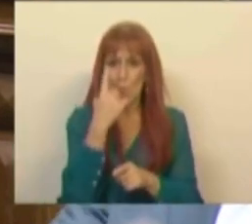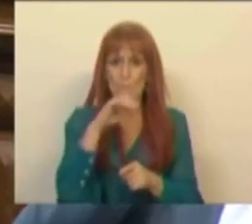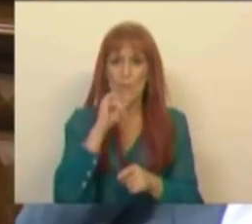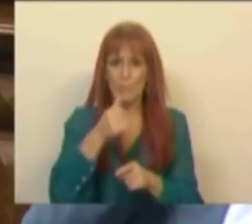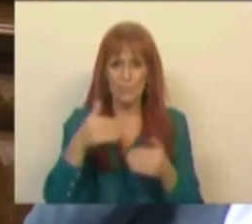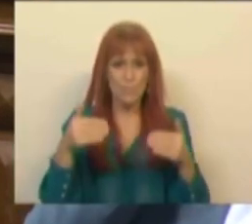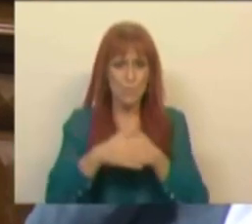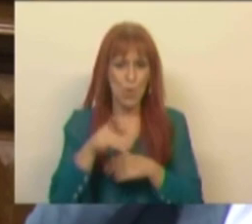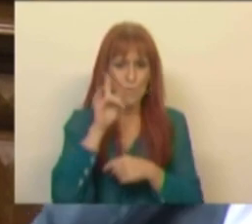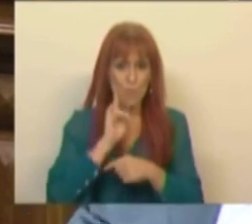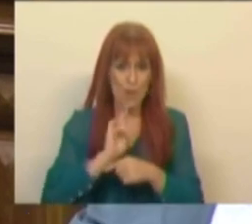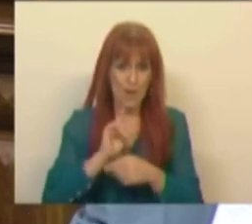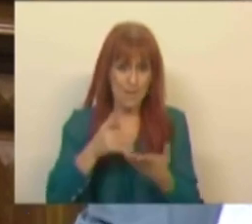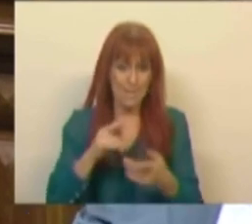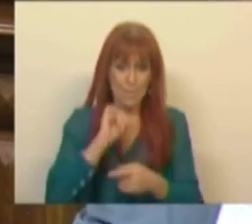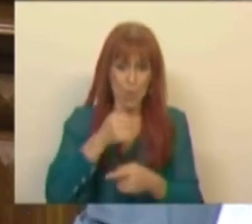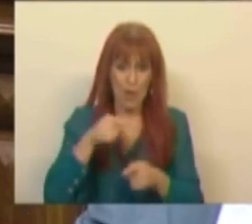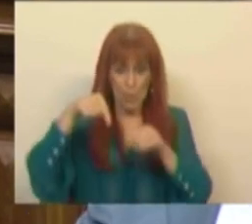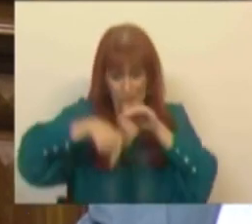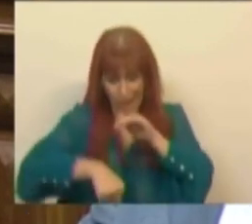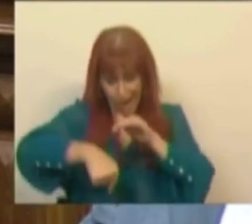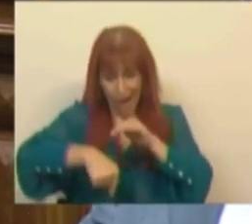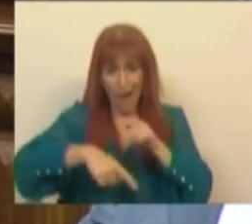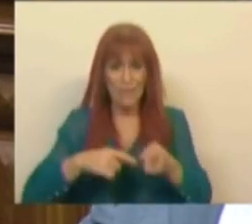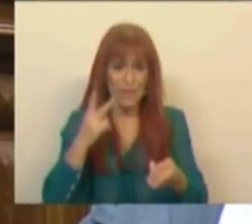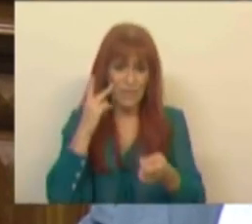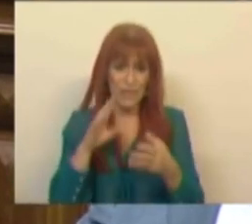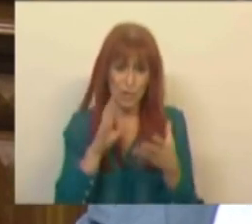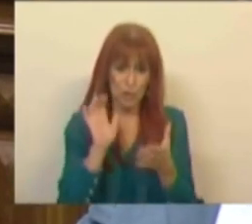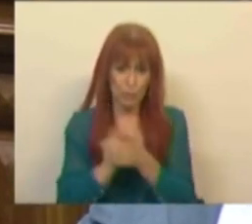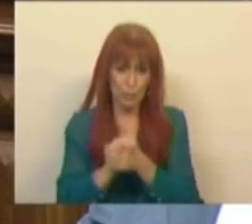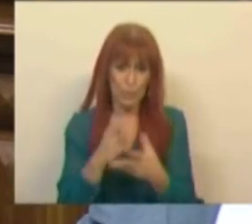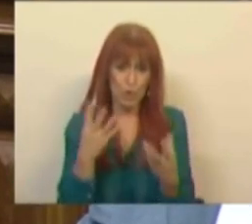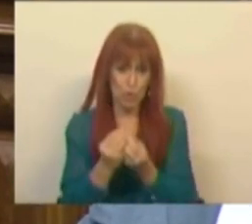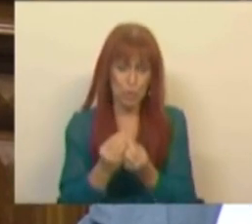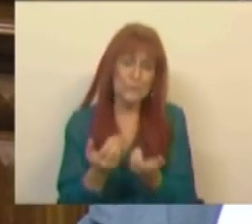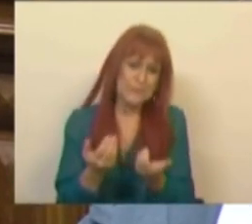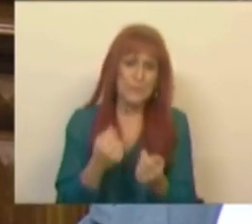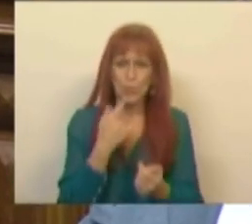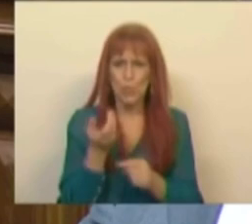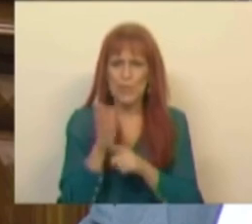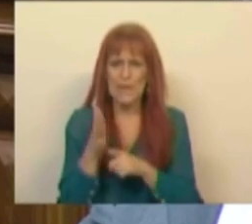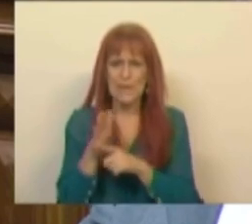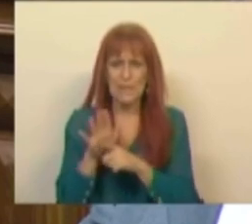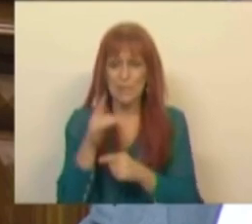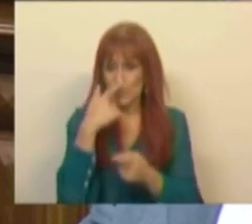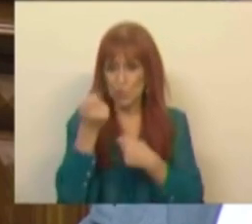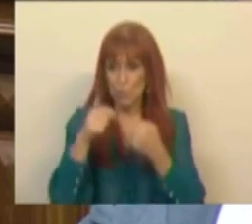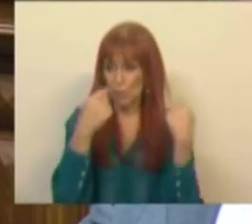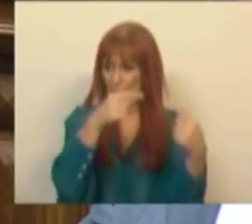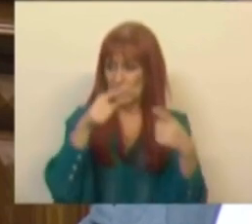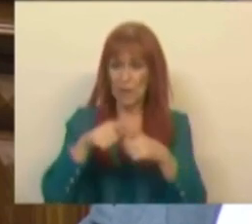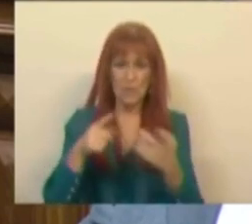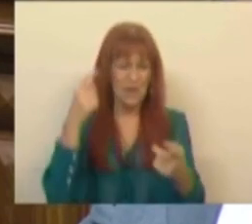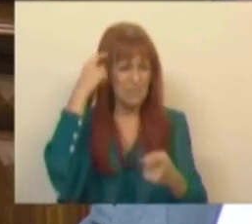lamentar de uma concidadã nossa que morreu na cave onde vivia com o seu marido, e muitos, muitos exemplos de comerciantes que estão a